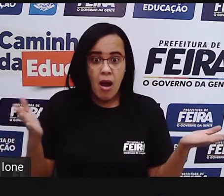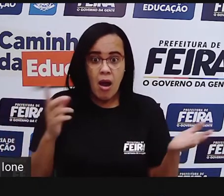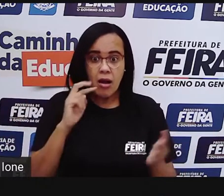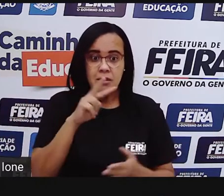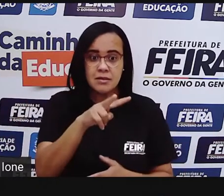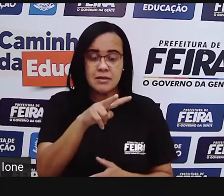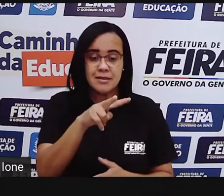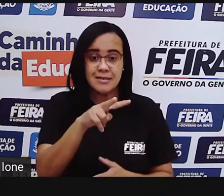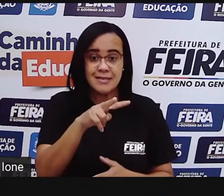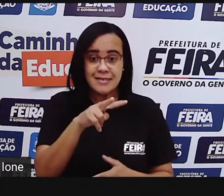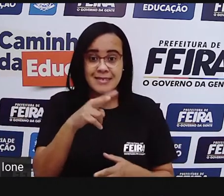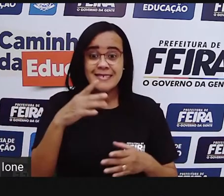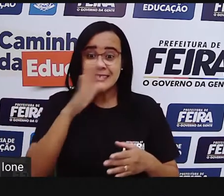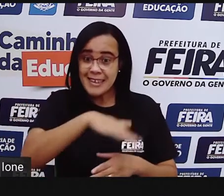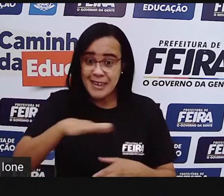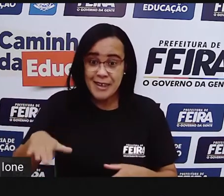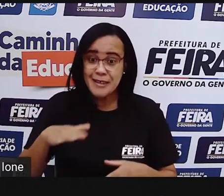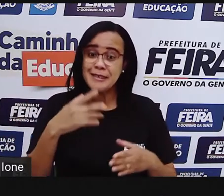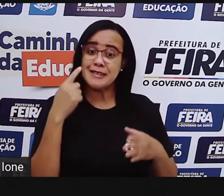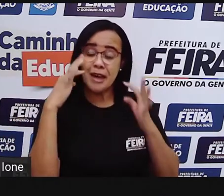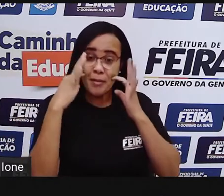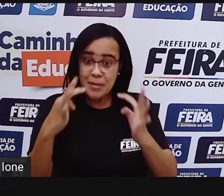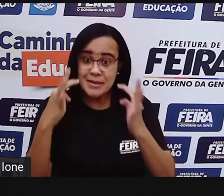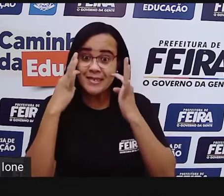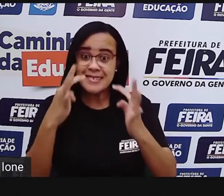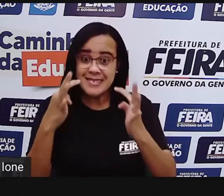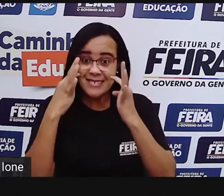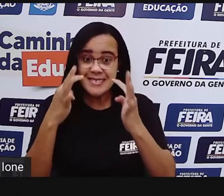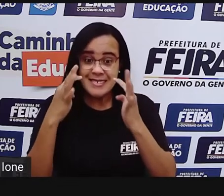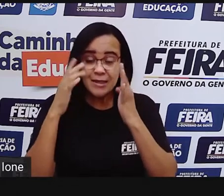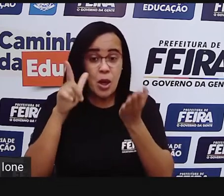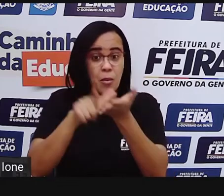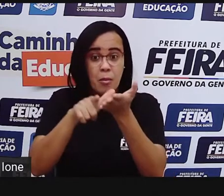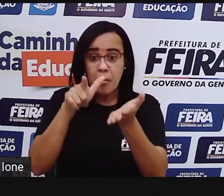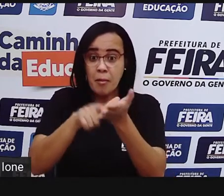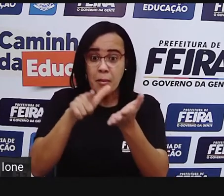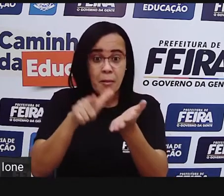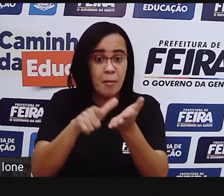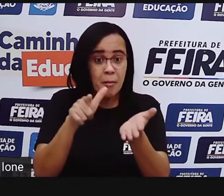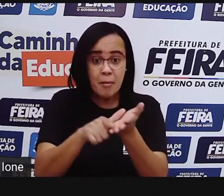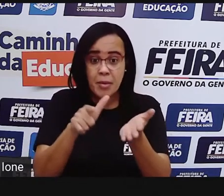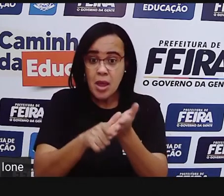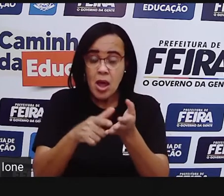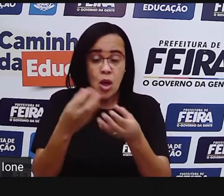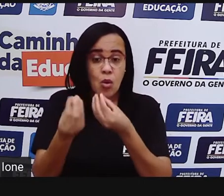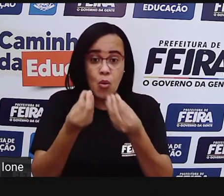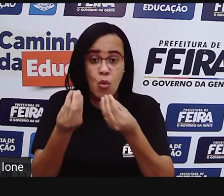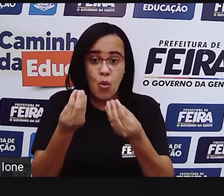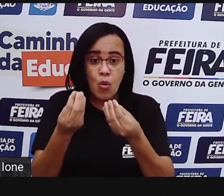Olha só, meninada! A folha de papel está